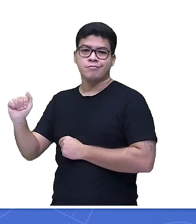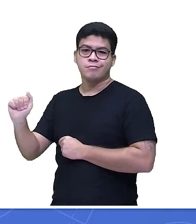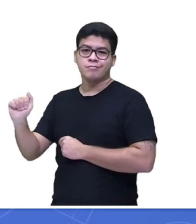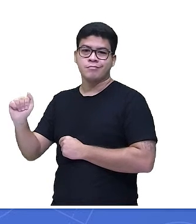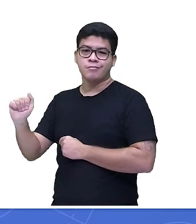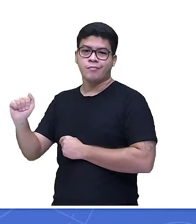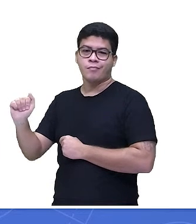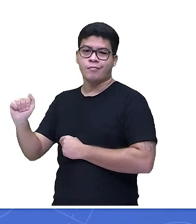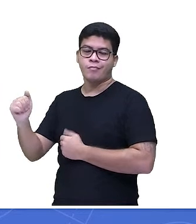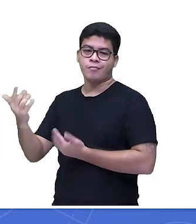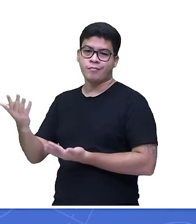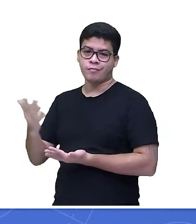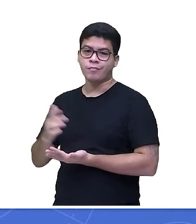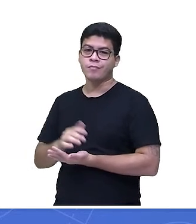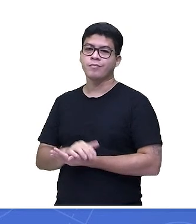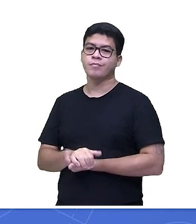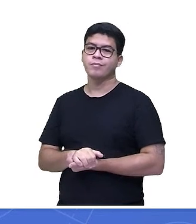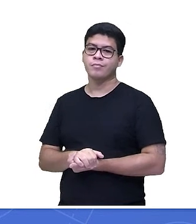homogênea.